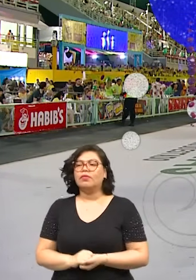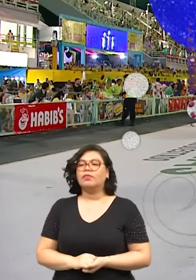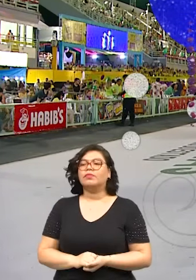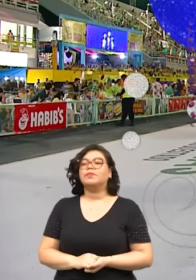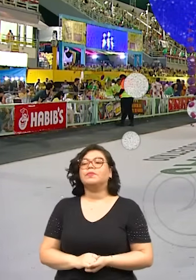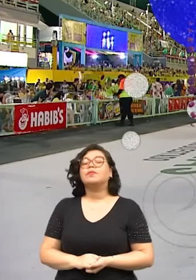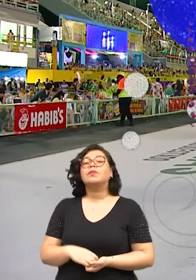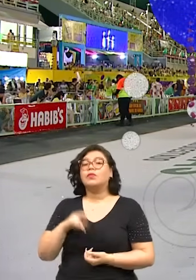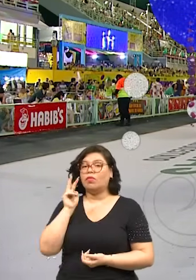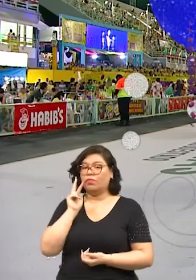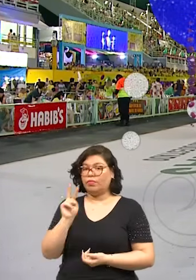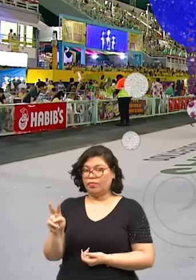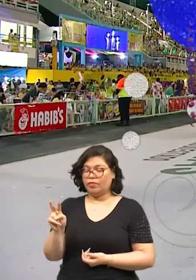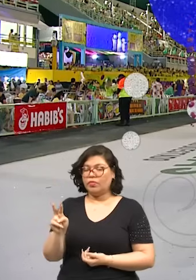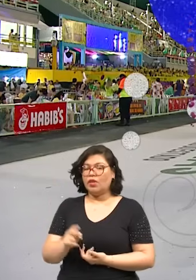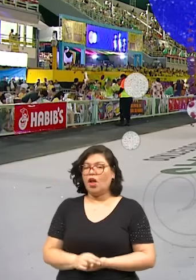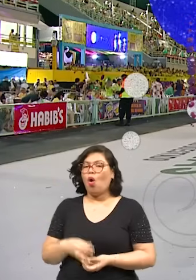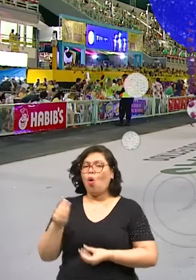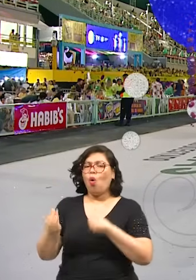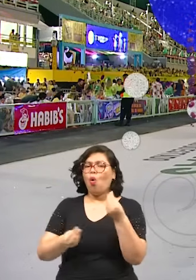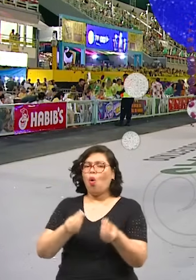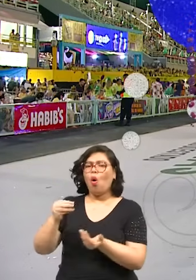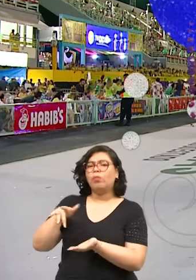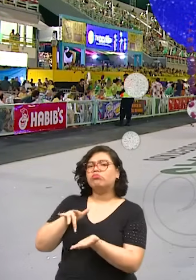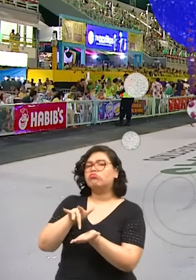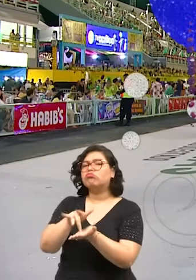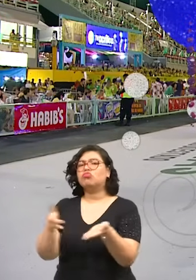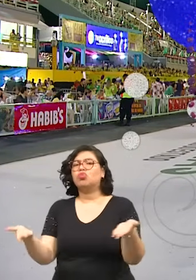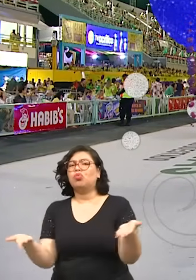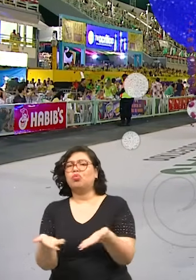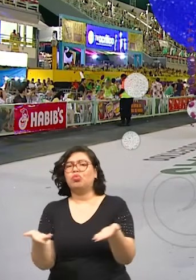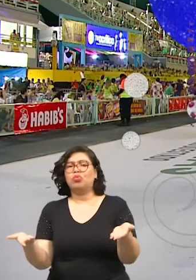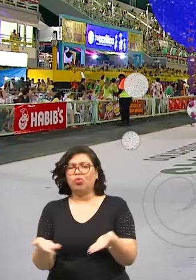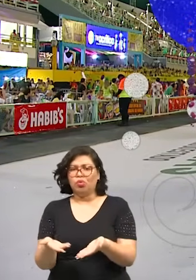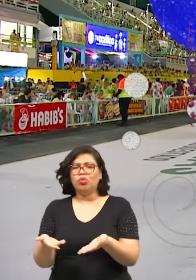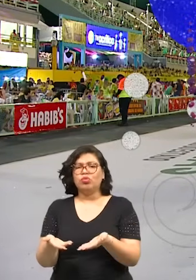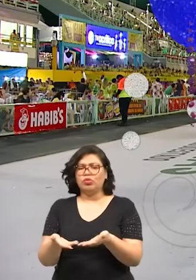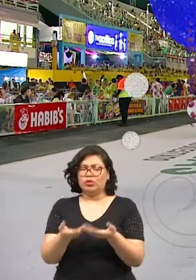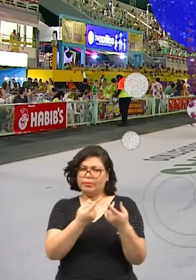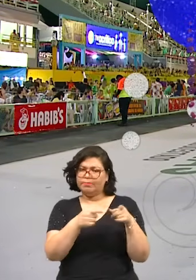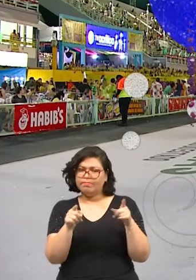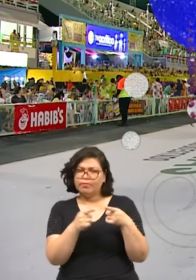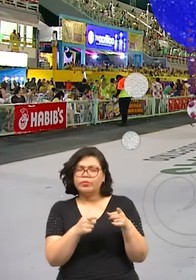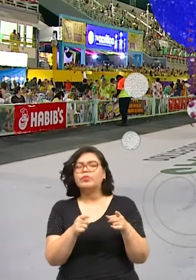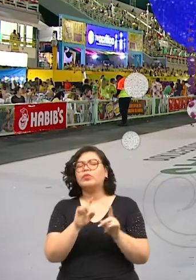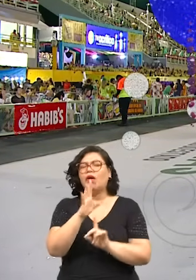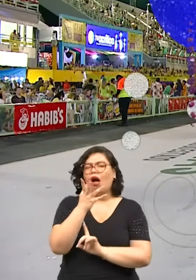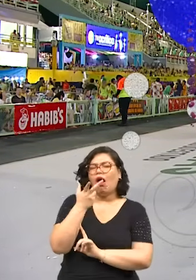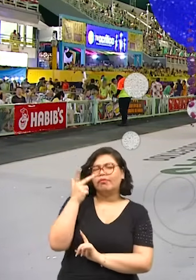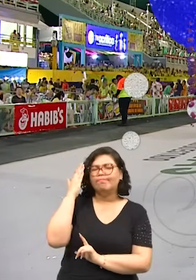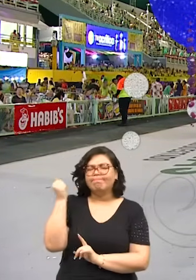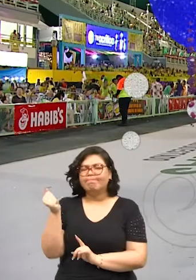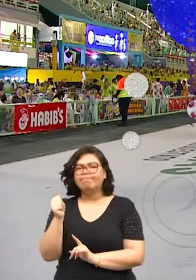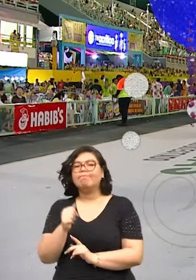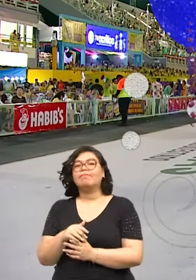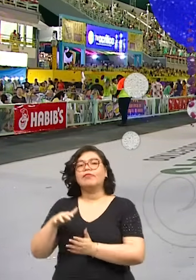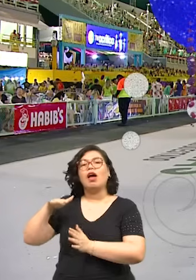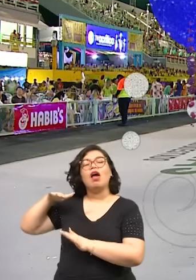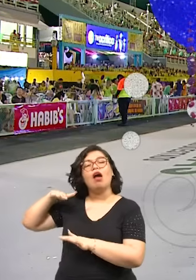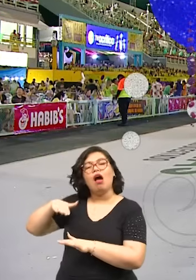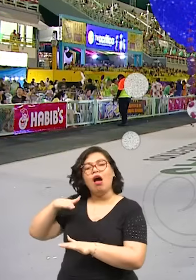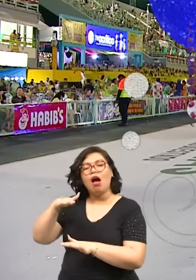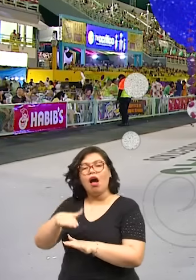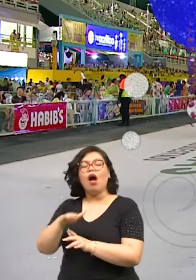segue acompanhando como vem Andanças de Ciganos na noite de hoje, com o enredo Arte da Sabedoria. 3 carros alegóricos,